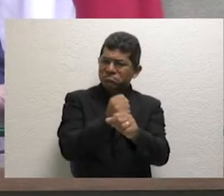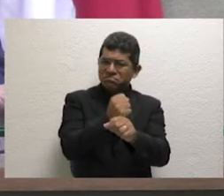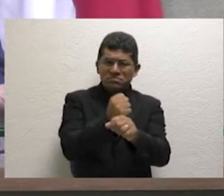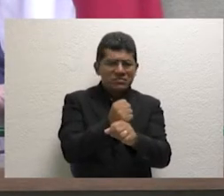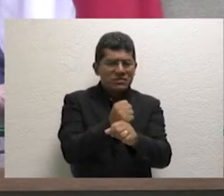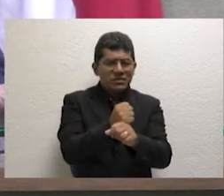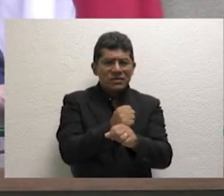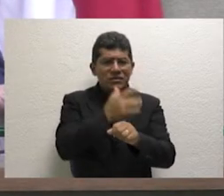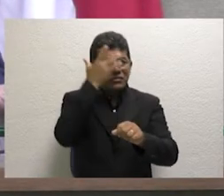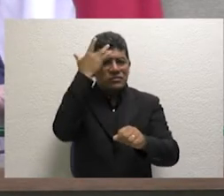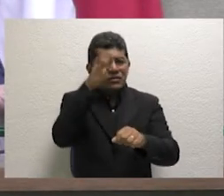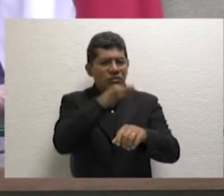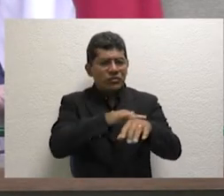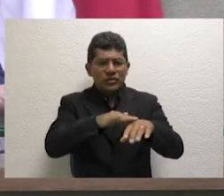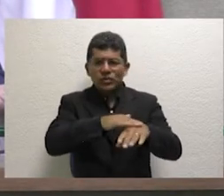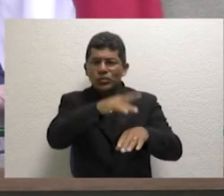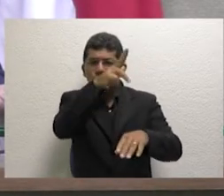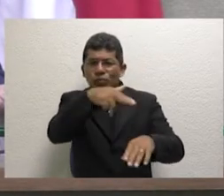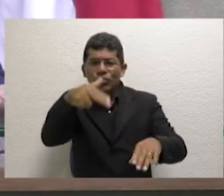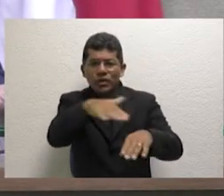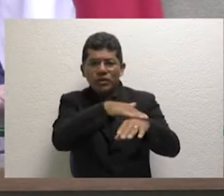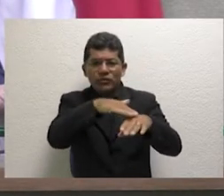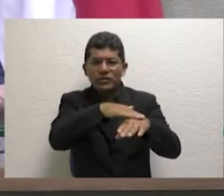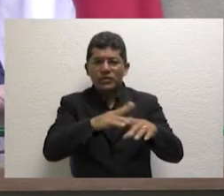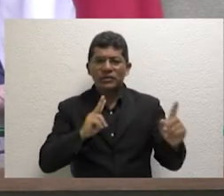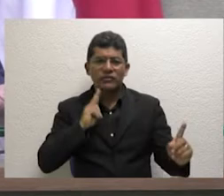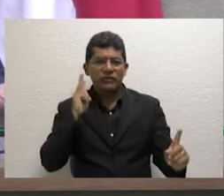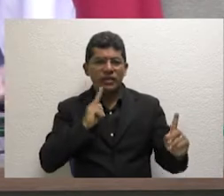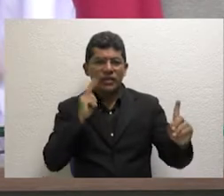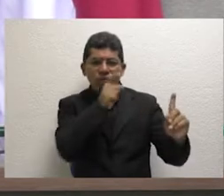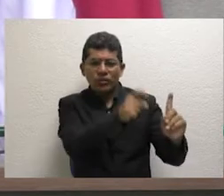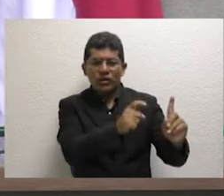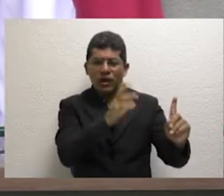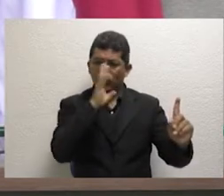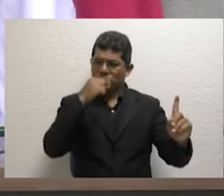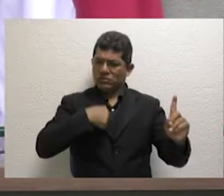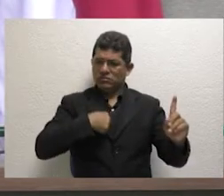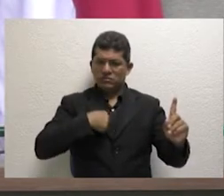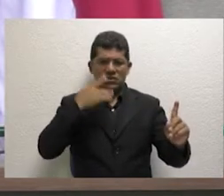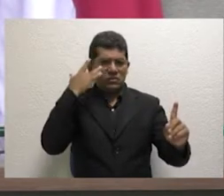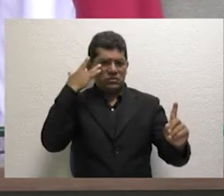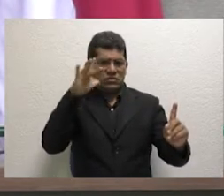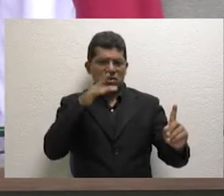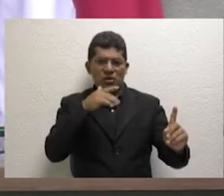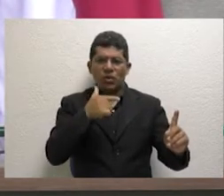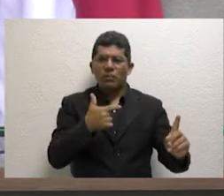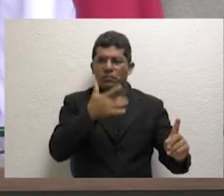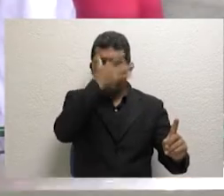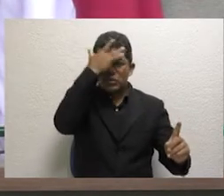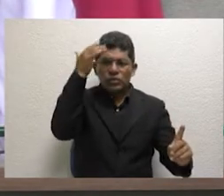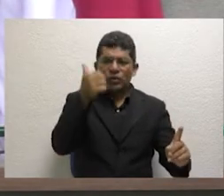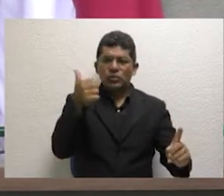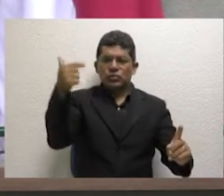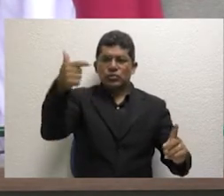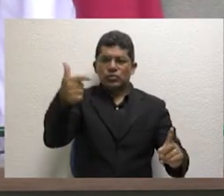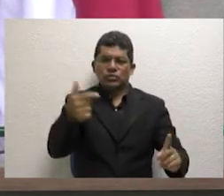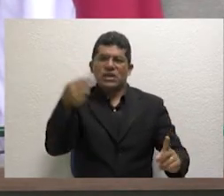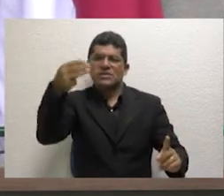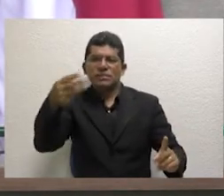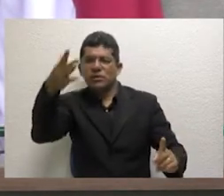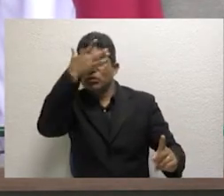vereadora mais de ano eu não sei se ela ouviu conversa de terceiro que o terceiro prove